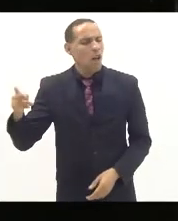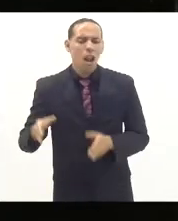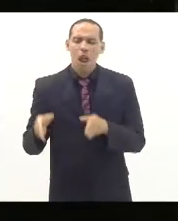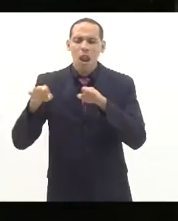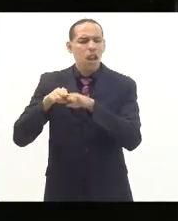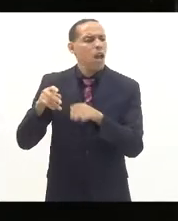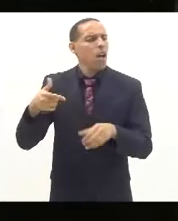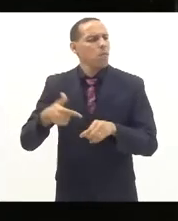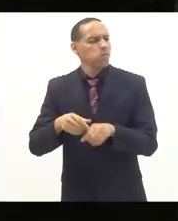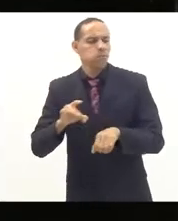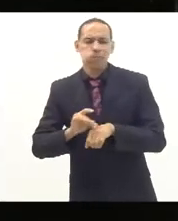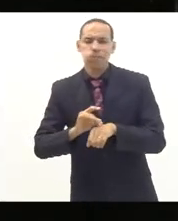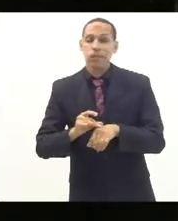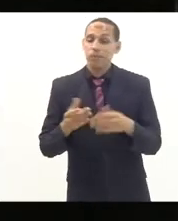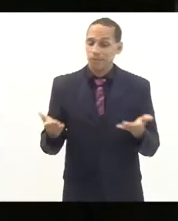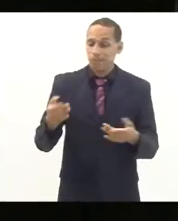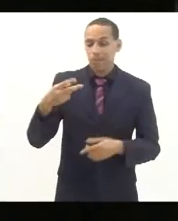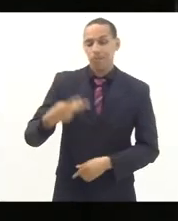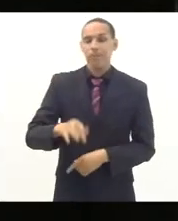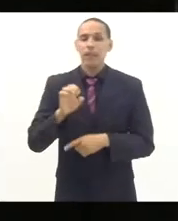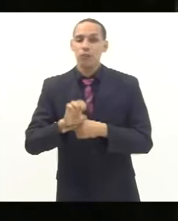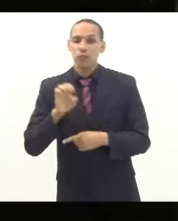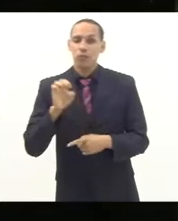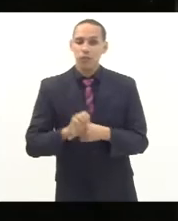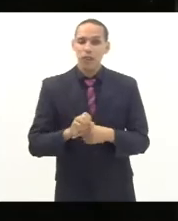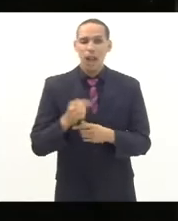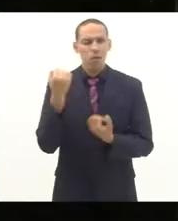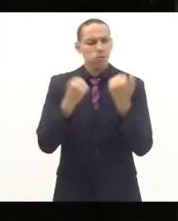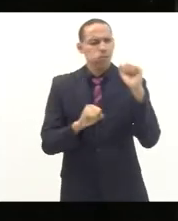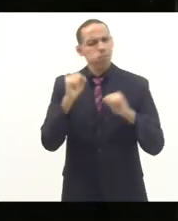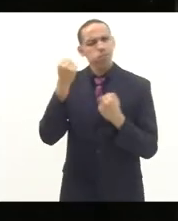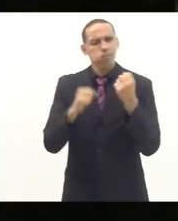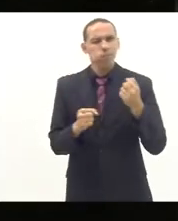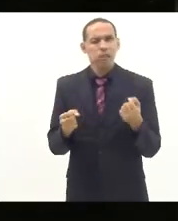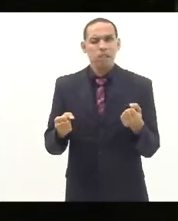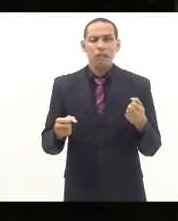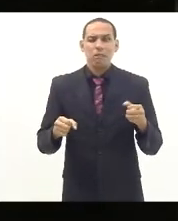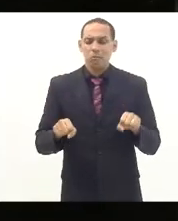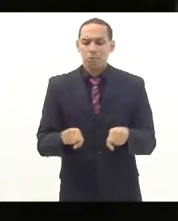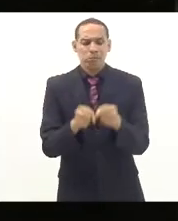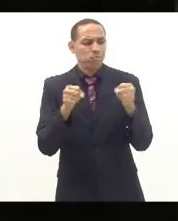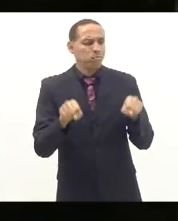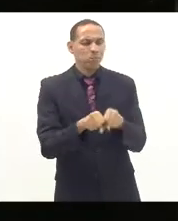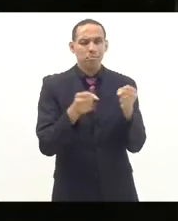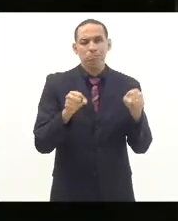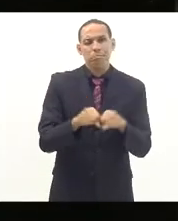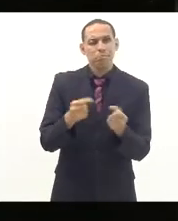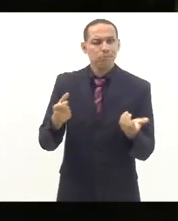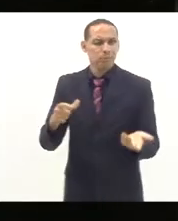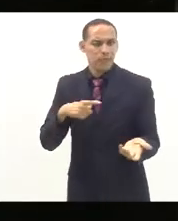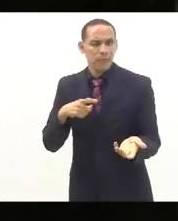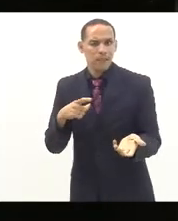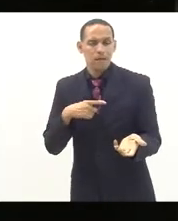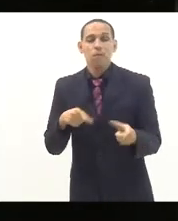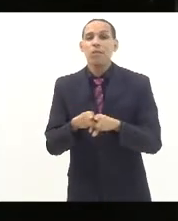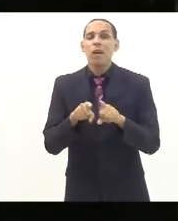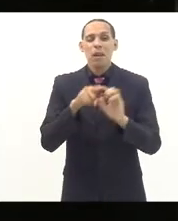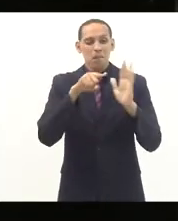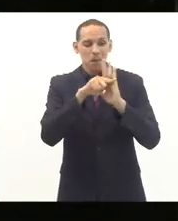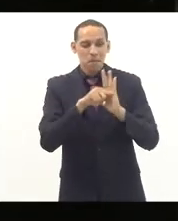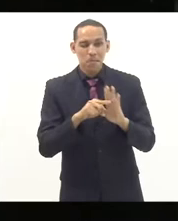Então esse estado que tem a sua indústria destruída esse estado que não valoriza a